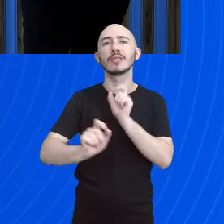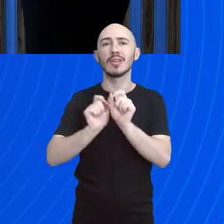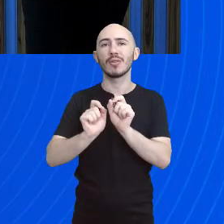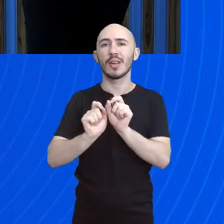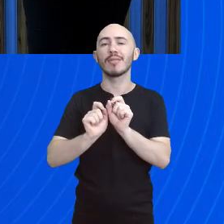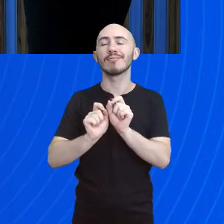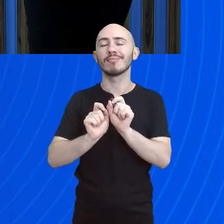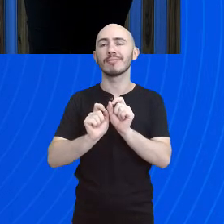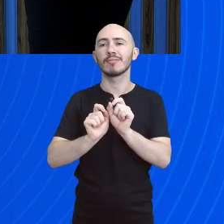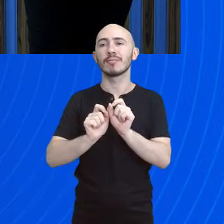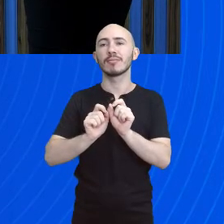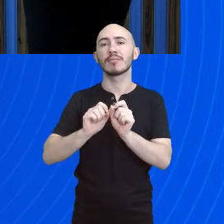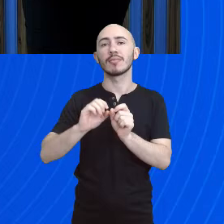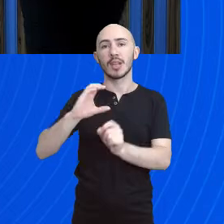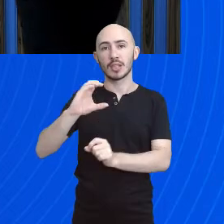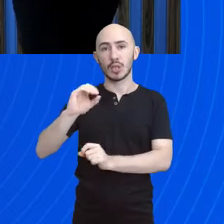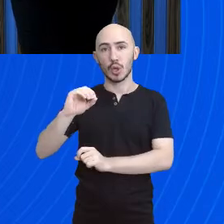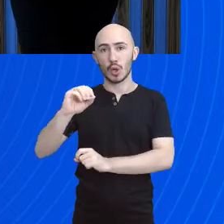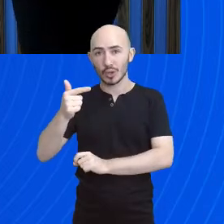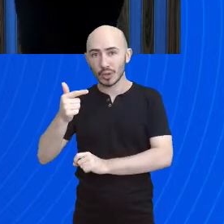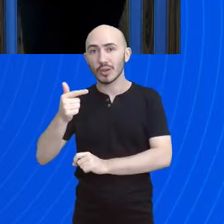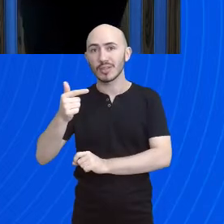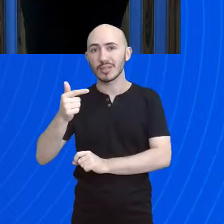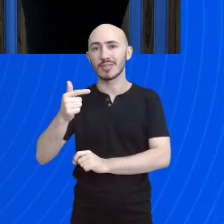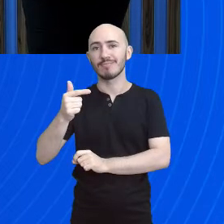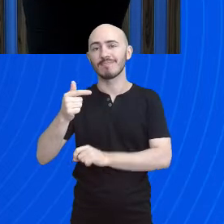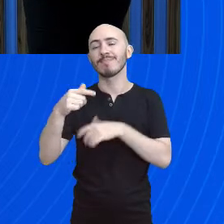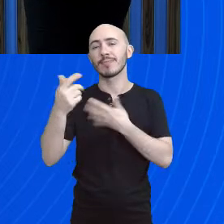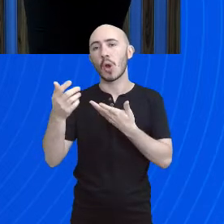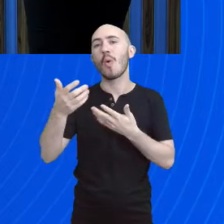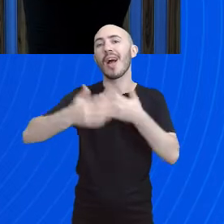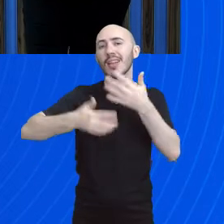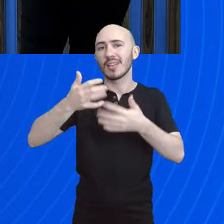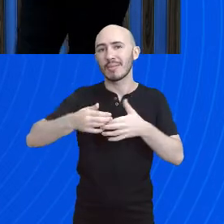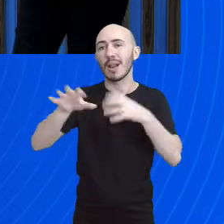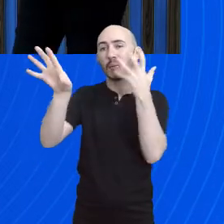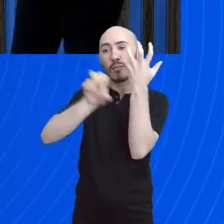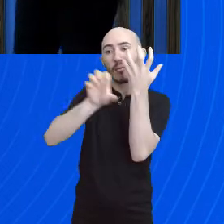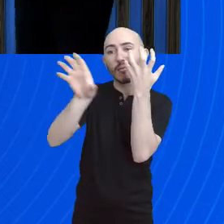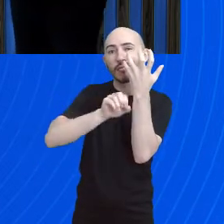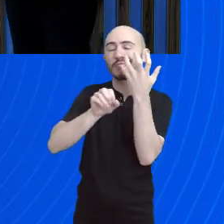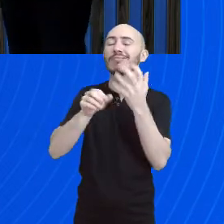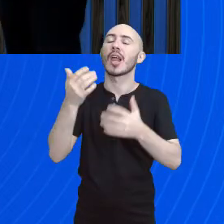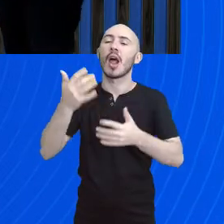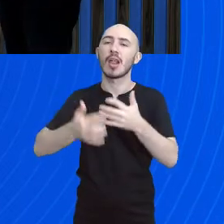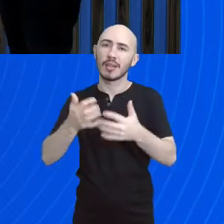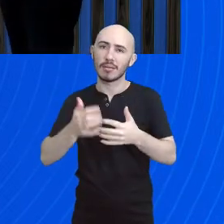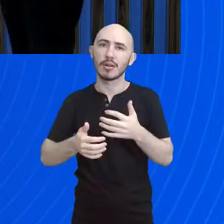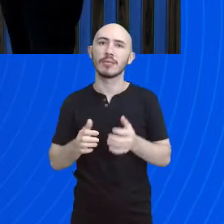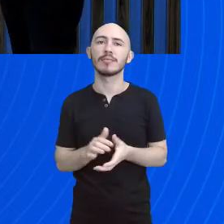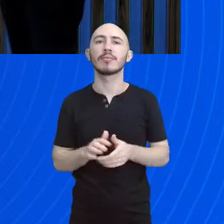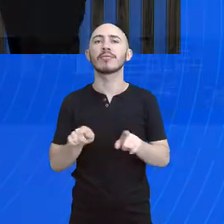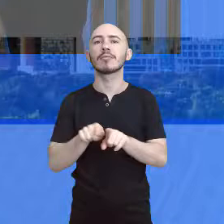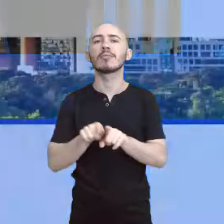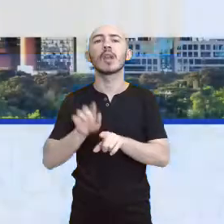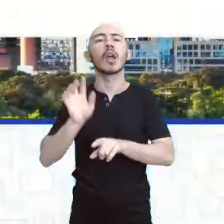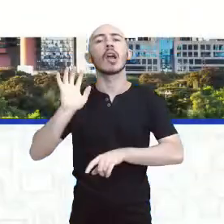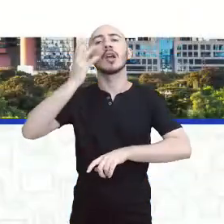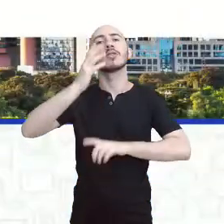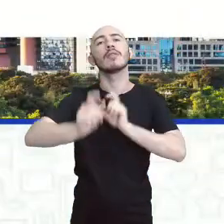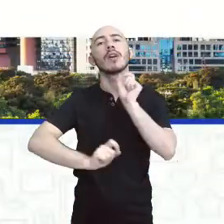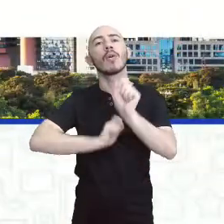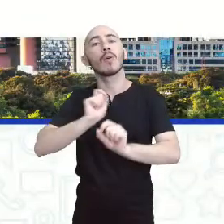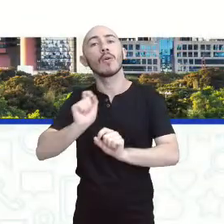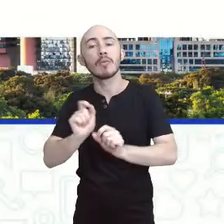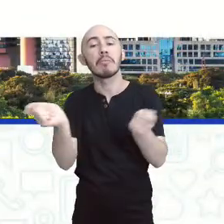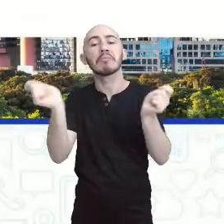eu falei para vocês já sobre isso? O sequestro de carbono, que é tão importante. E as soluções? Que